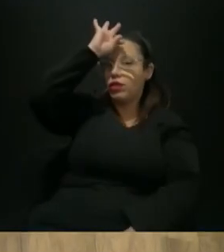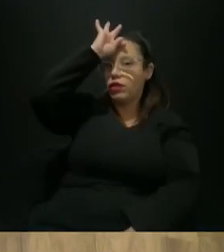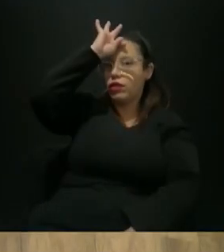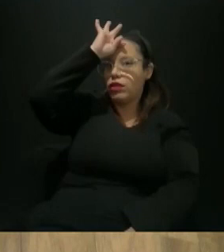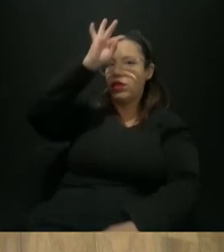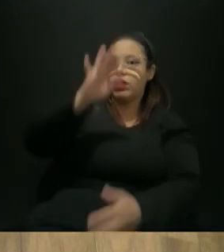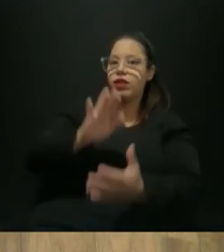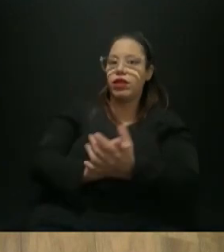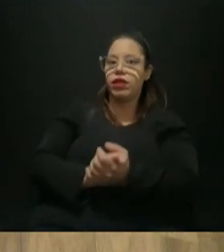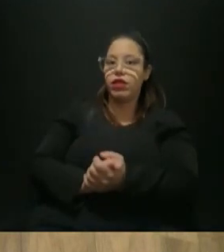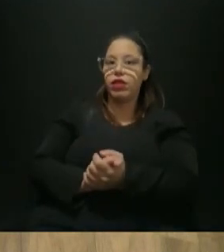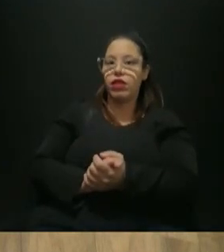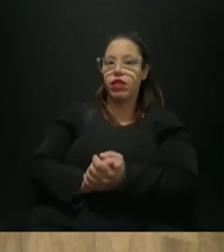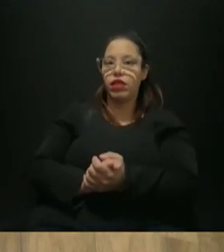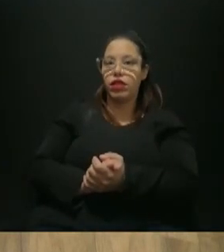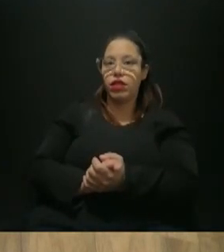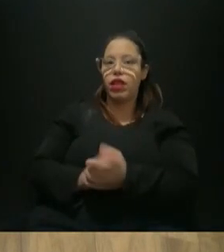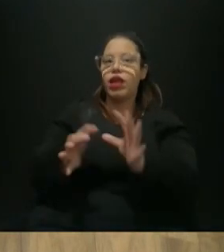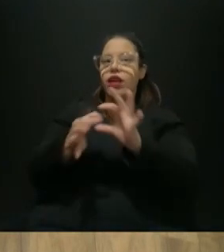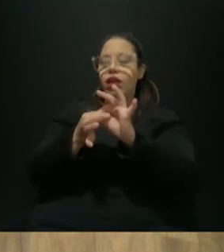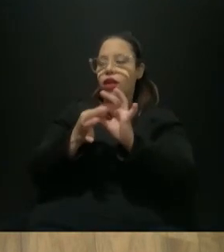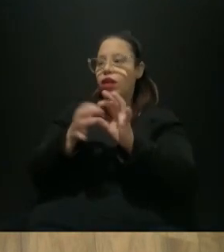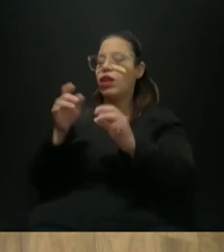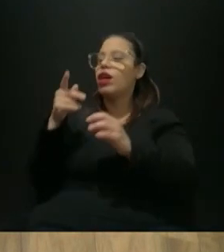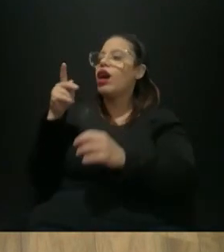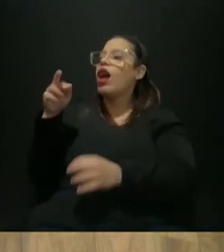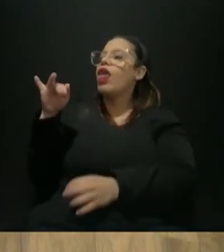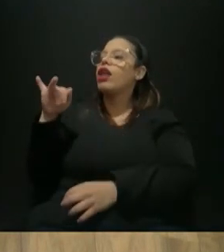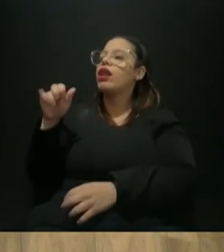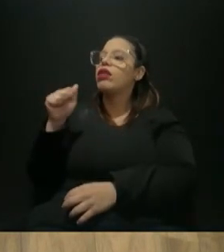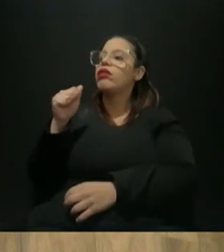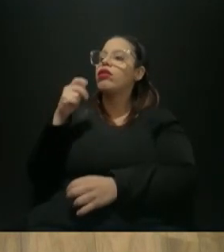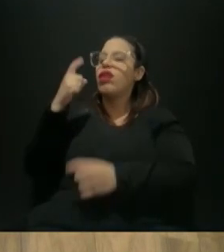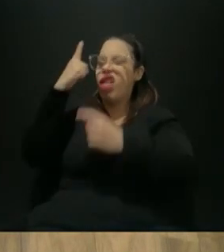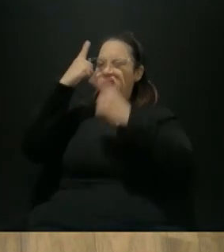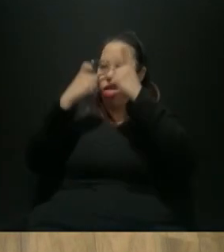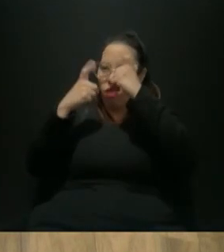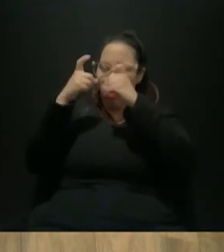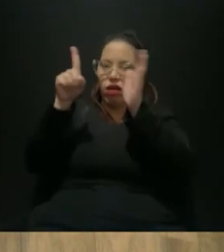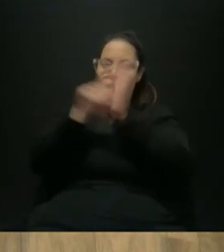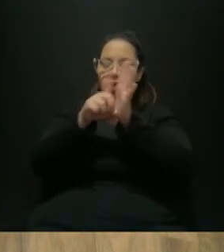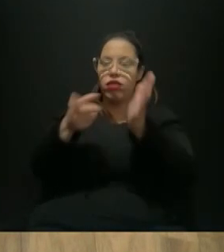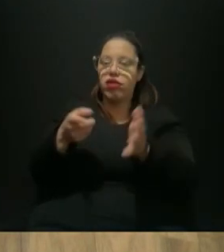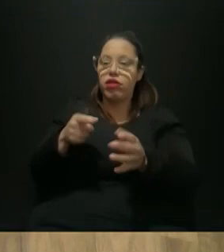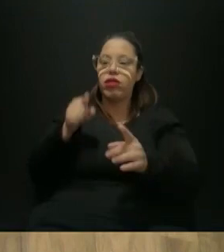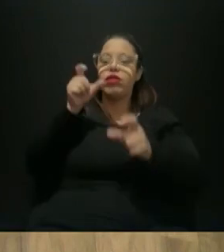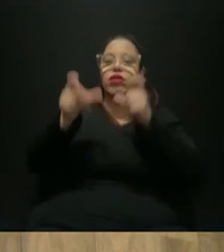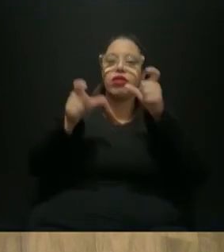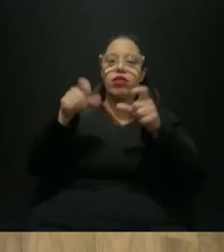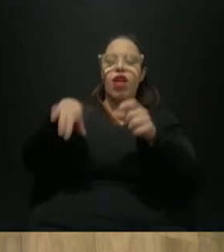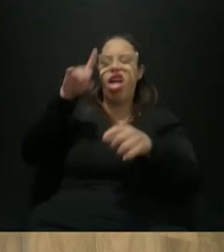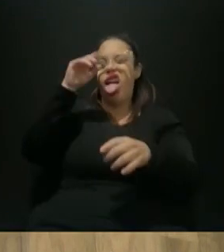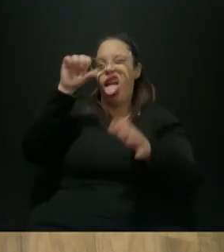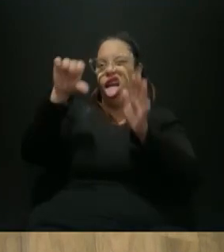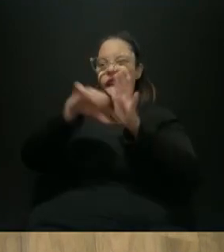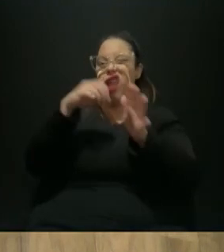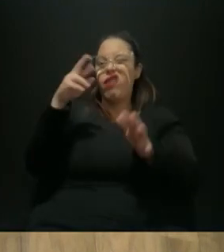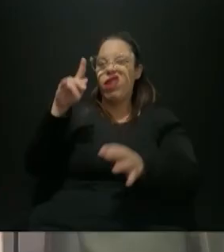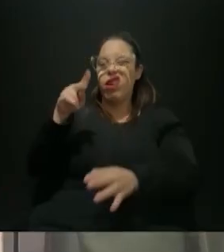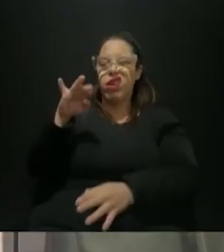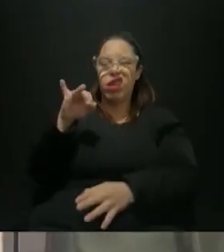Só para complementar o que a Adriana falou, porque a gente fala muito em violação de direitos, e as pessoas, quando falam em violação de direitos, elas pensam assim, uma coisa